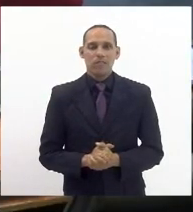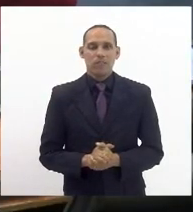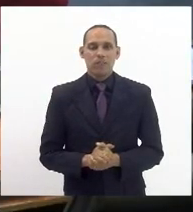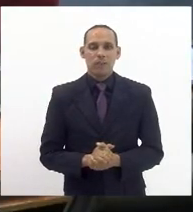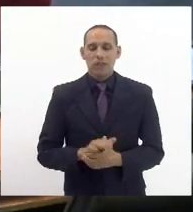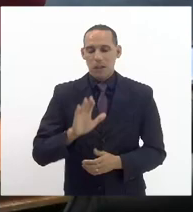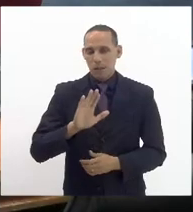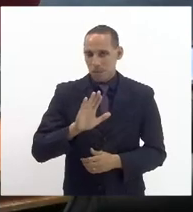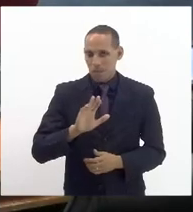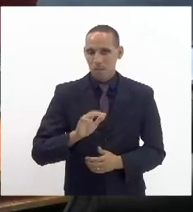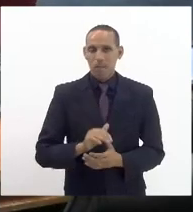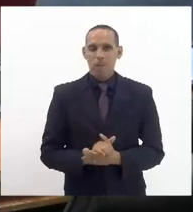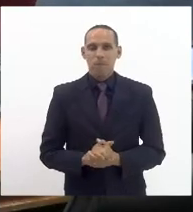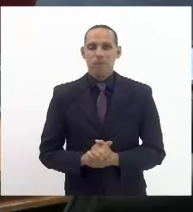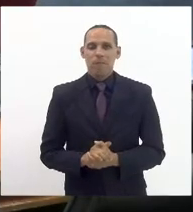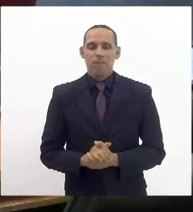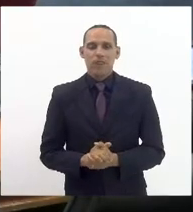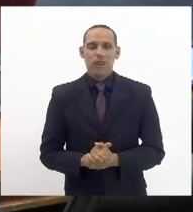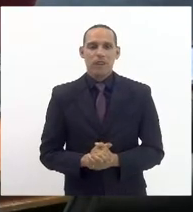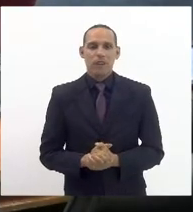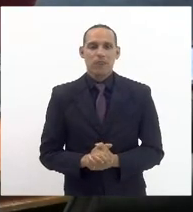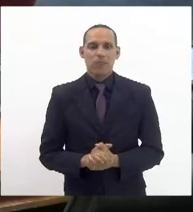Espera aí, Márcio.